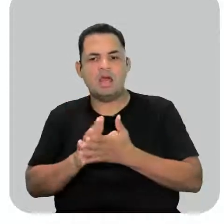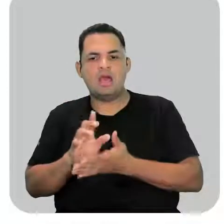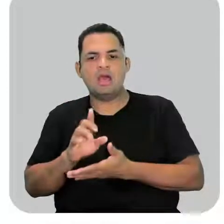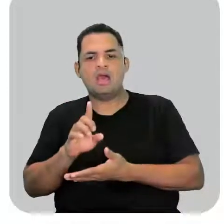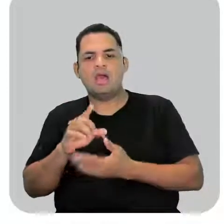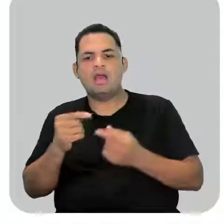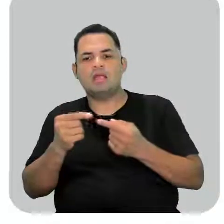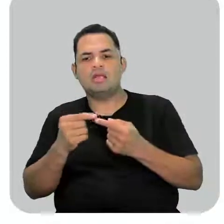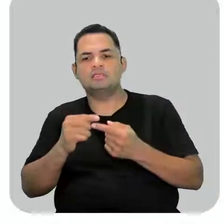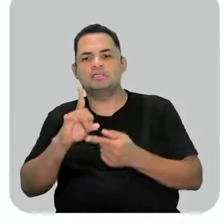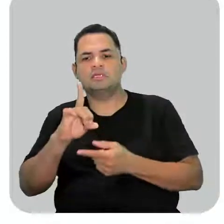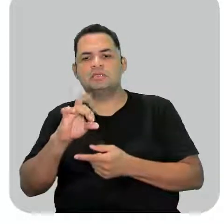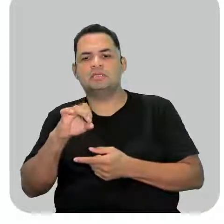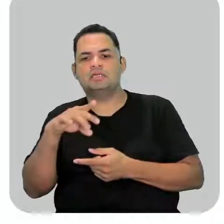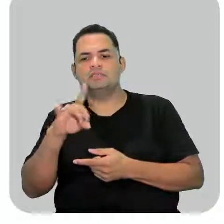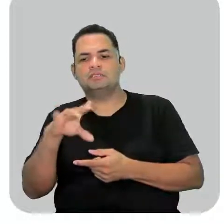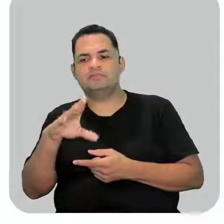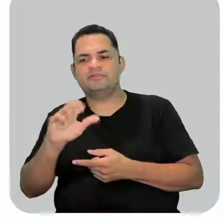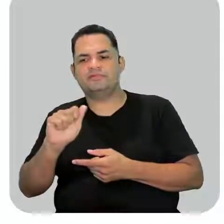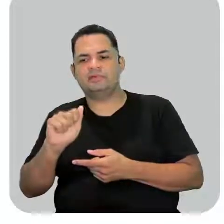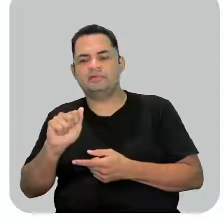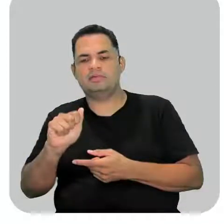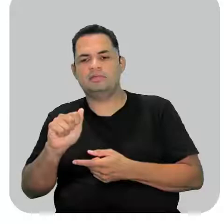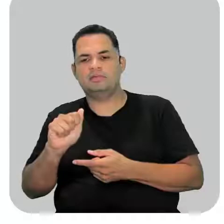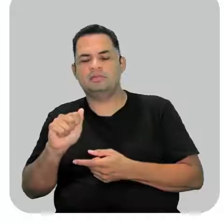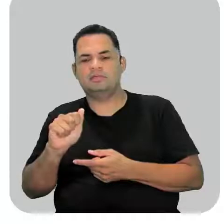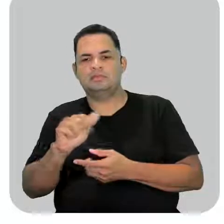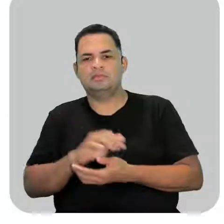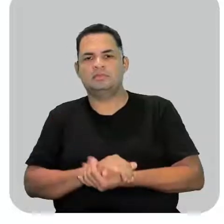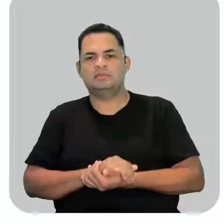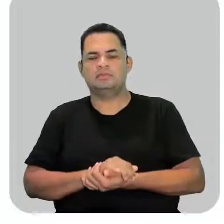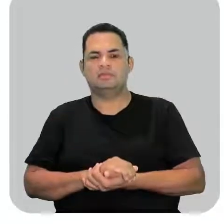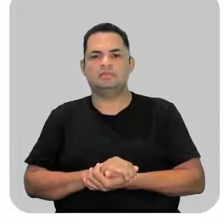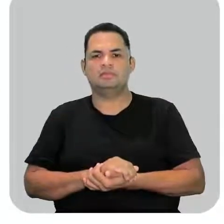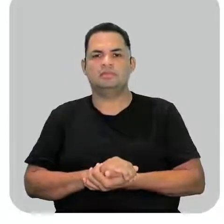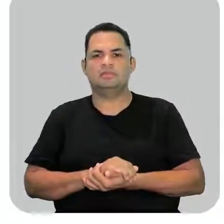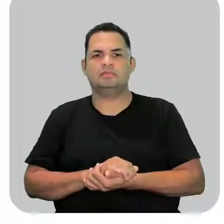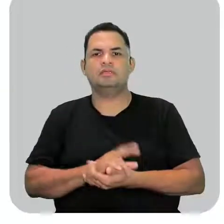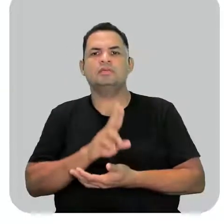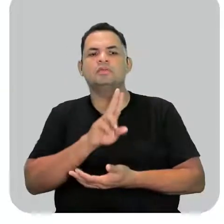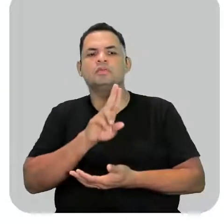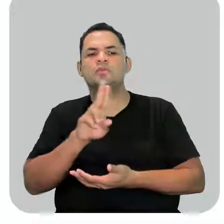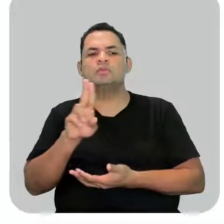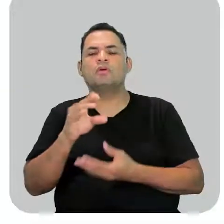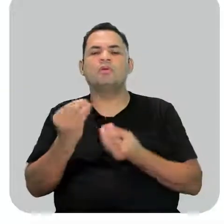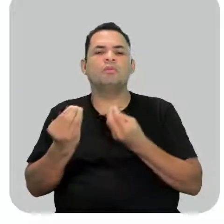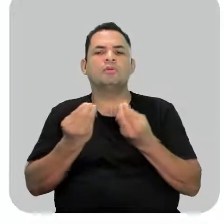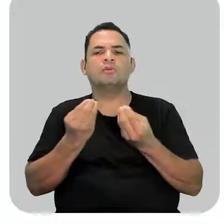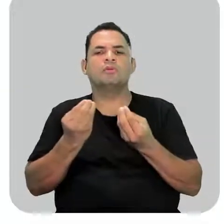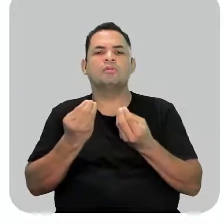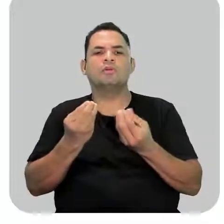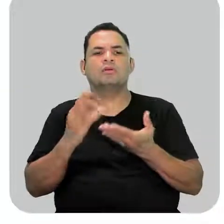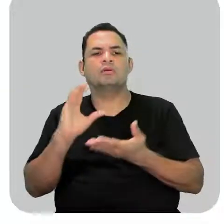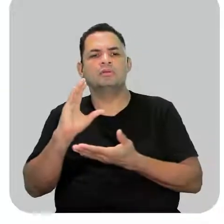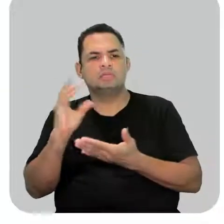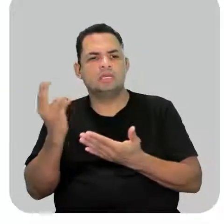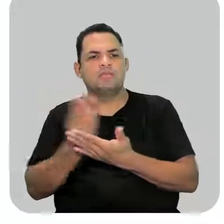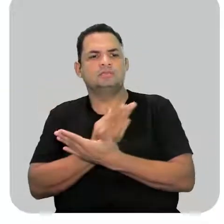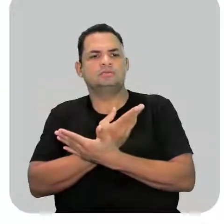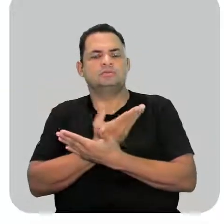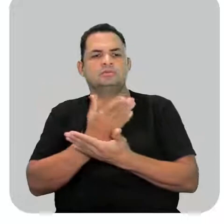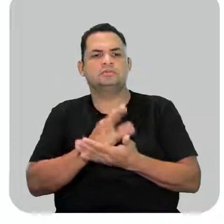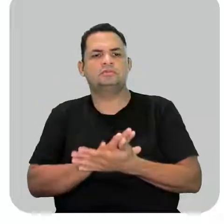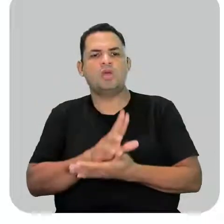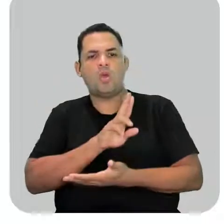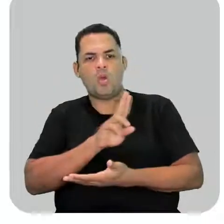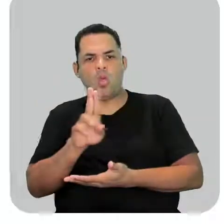e o carbono que ocorrem aqui nas isonitrilas. E a nomenclatura, como é que vai ficar? Bom, a